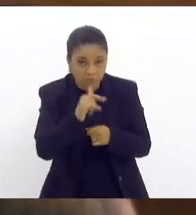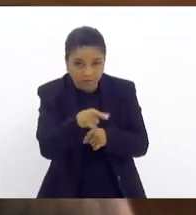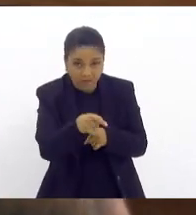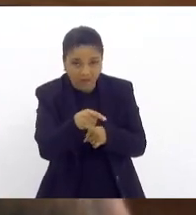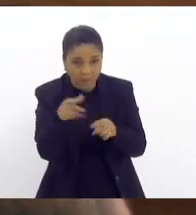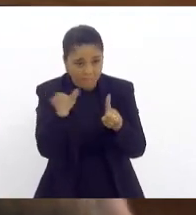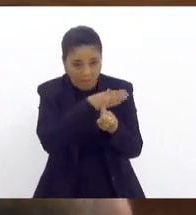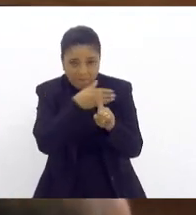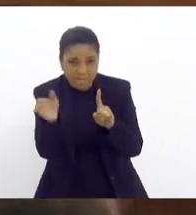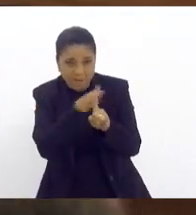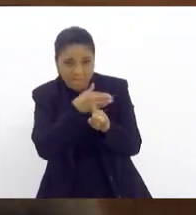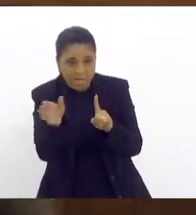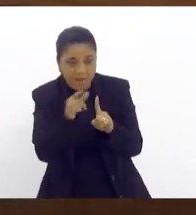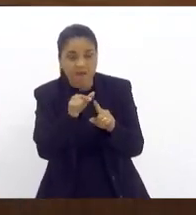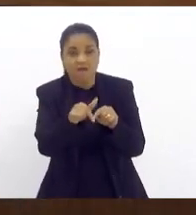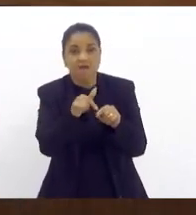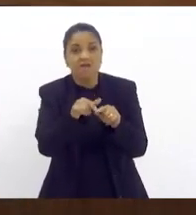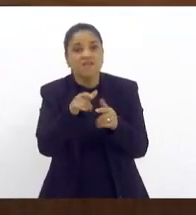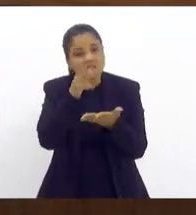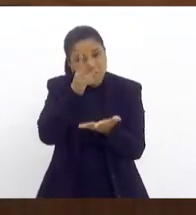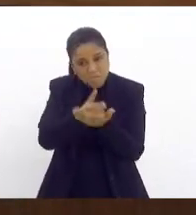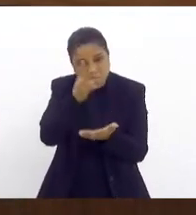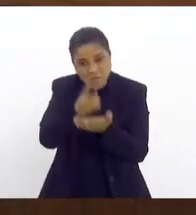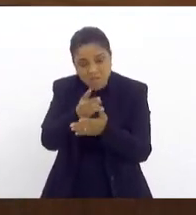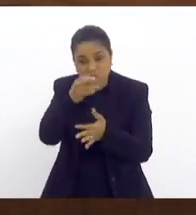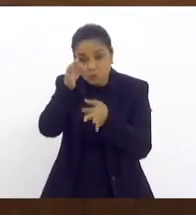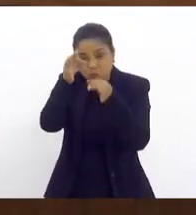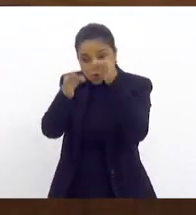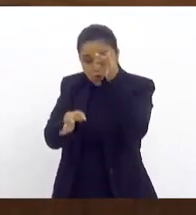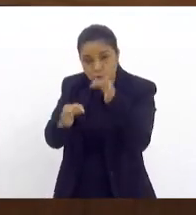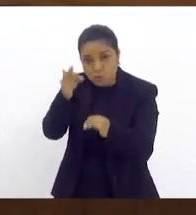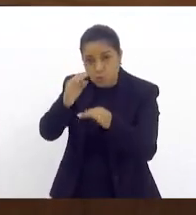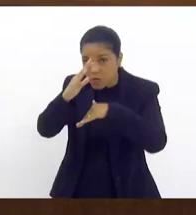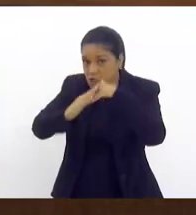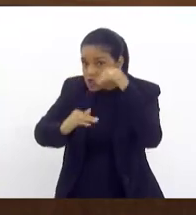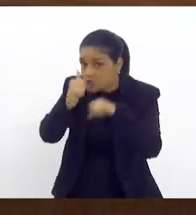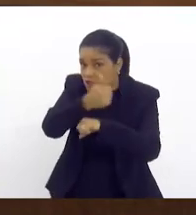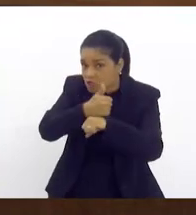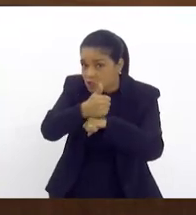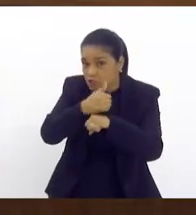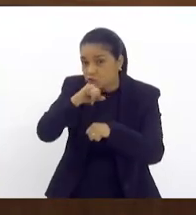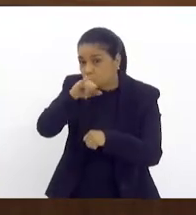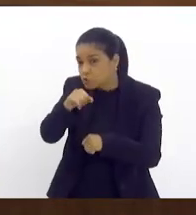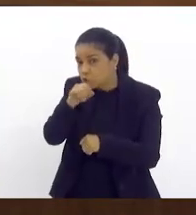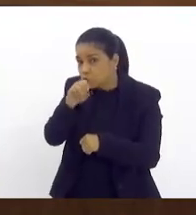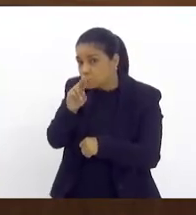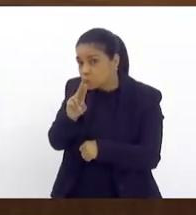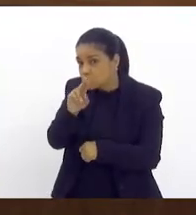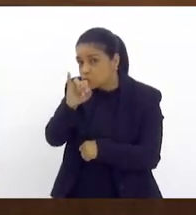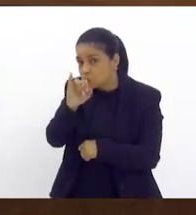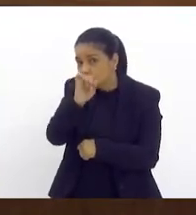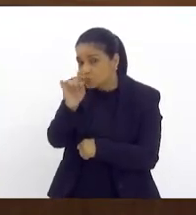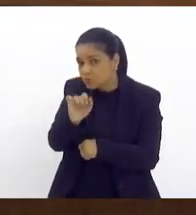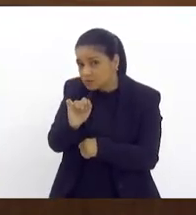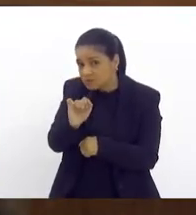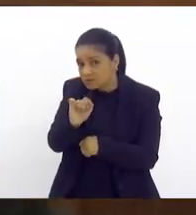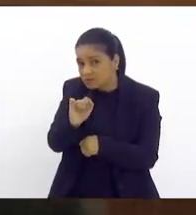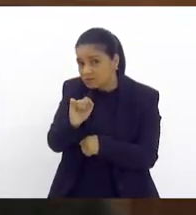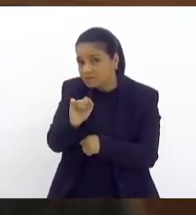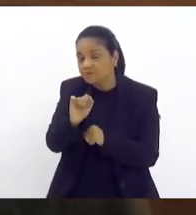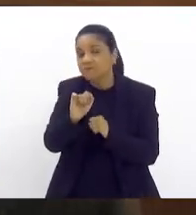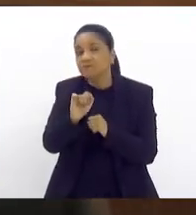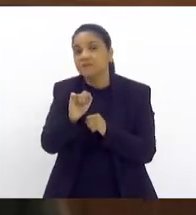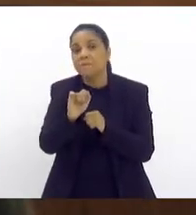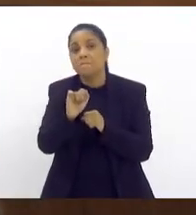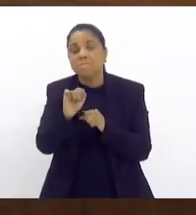juiz já tinha várias passagens deputada tia Juju isso é importante o juiz que eh